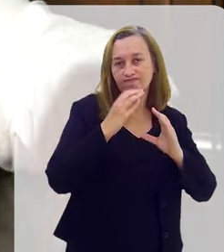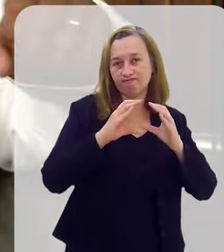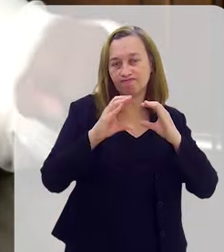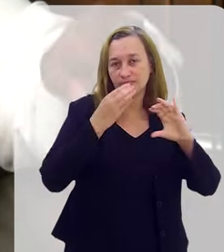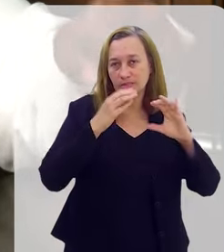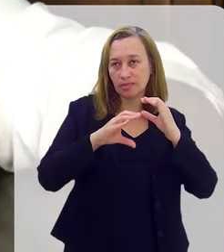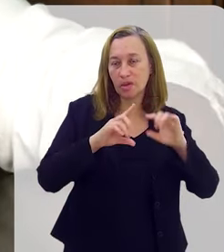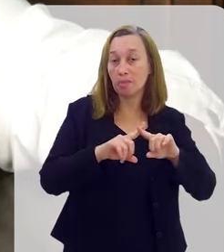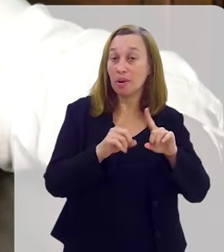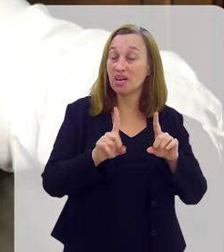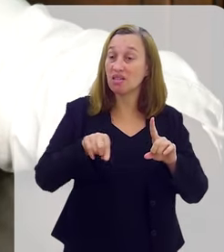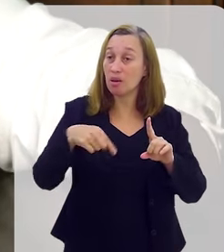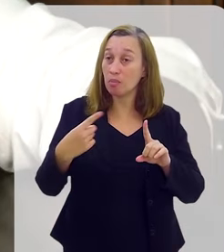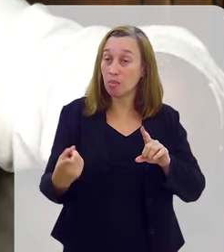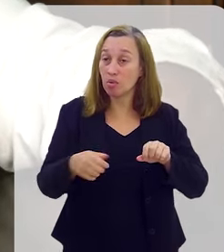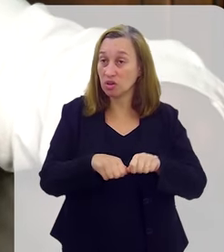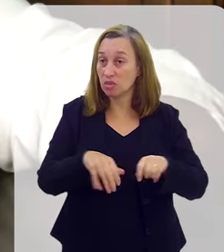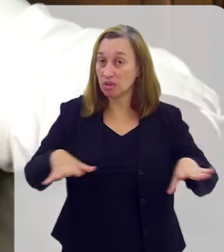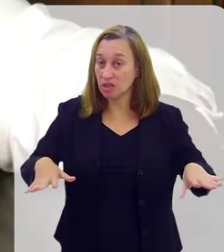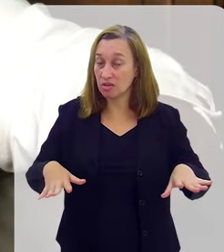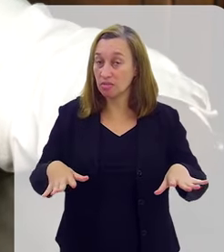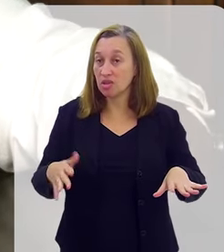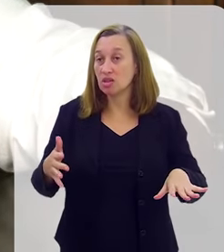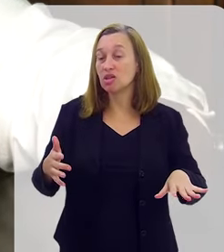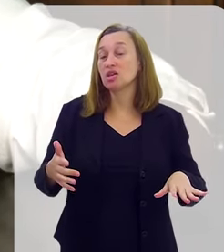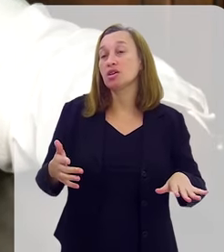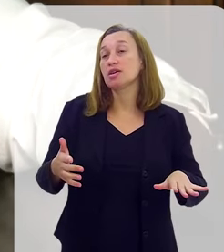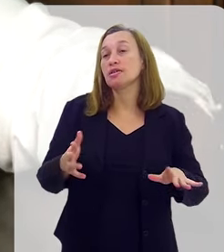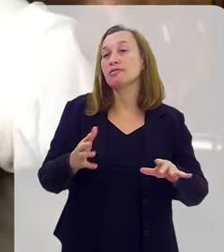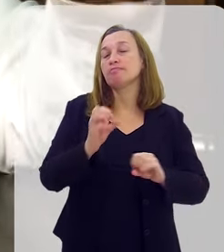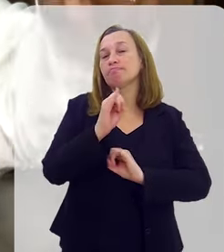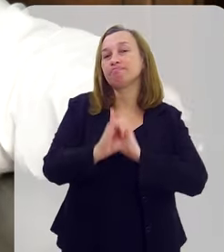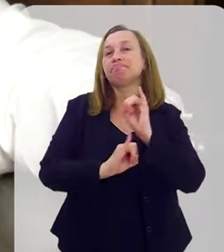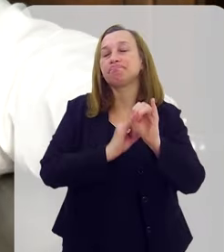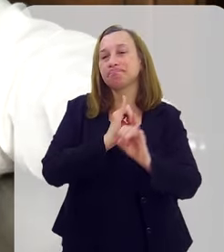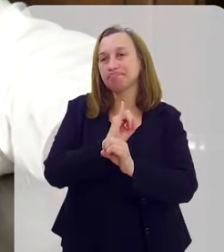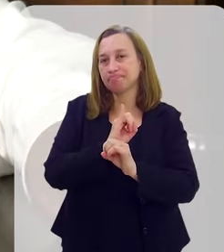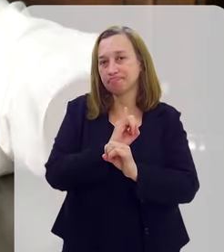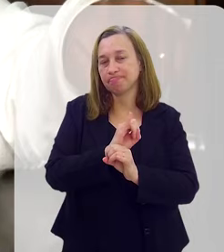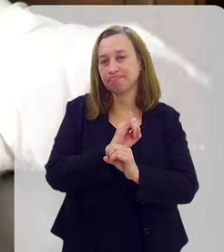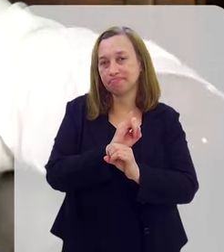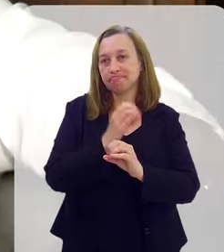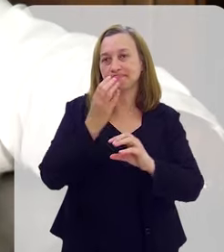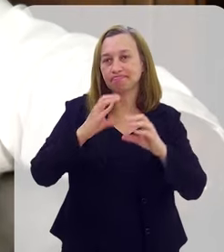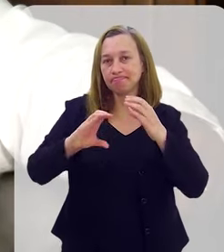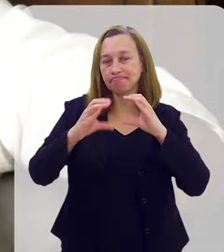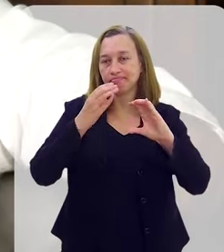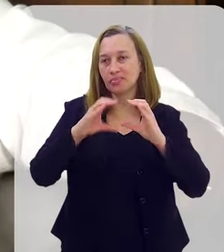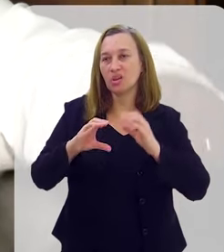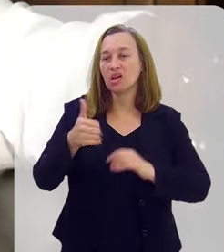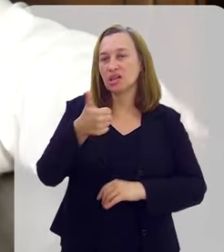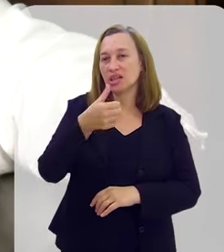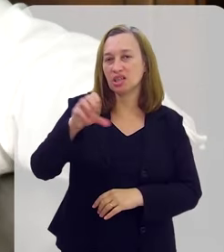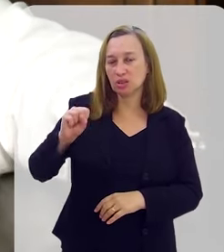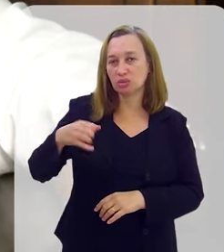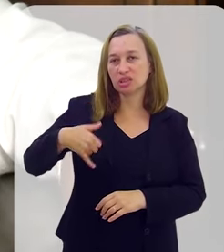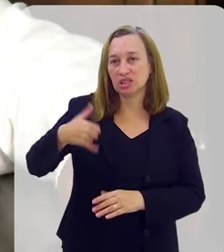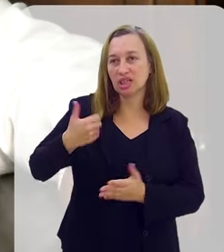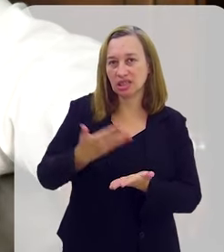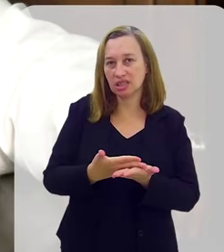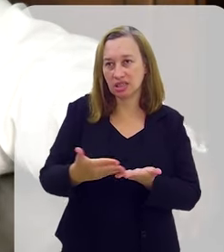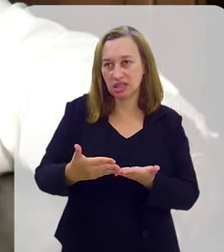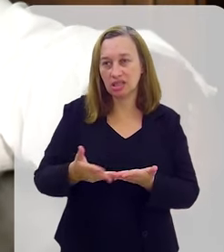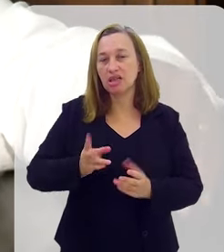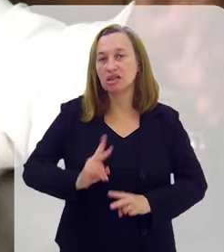eu precisei me reinventar na pandemia, porque eu já trabalho com música desde os 18. Uhum. Hoje eu tenho 25,